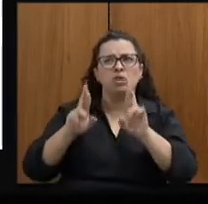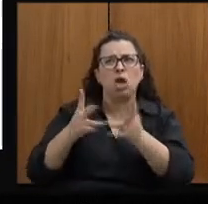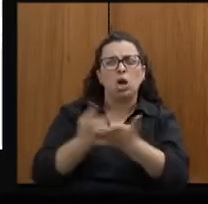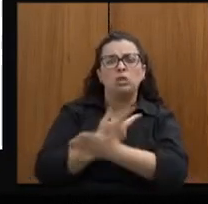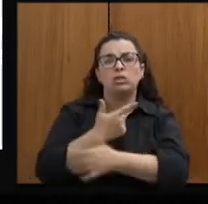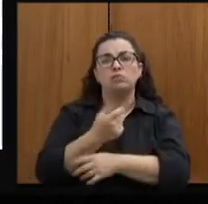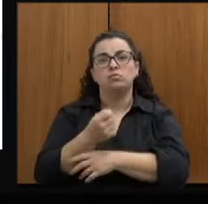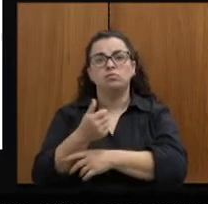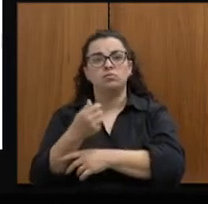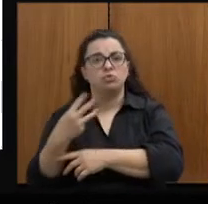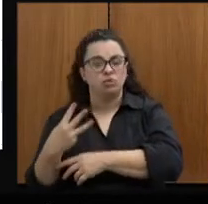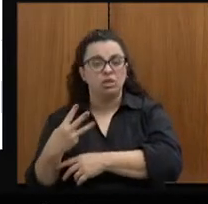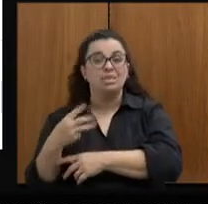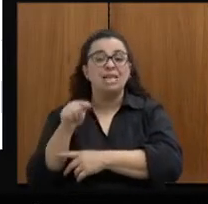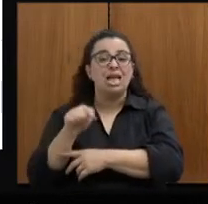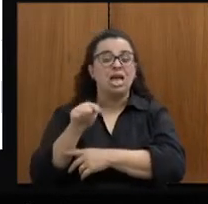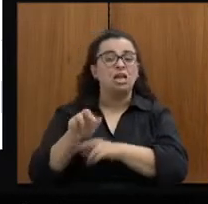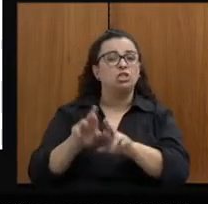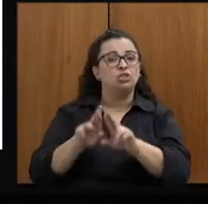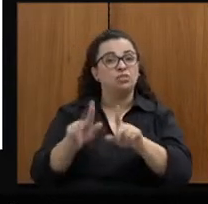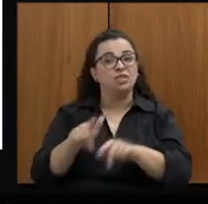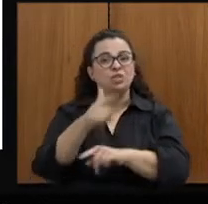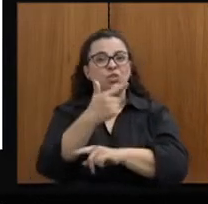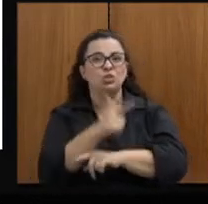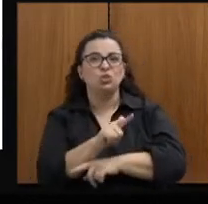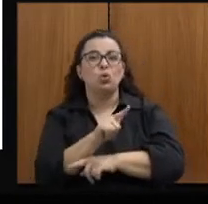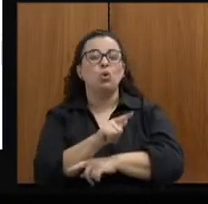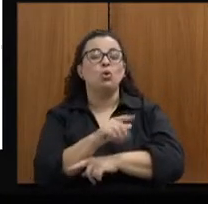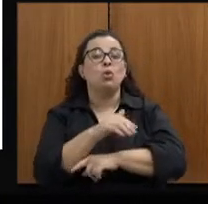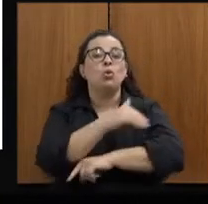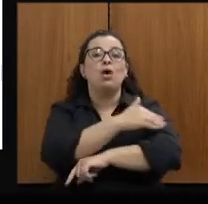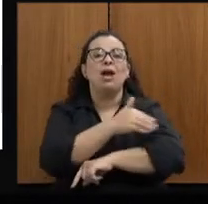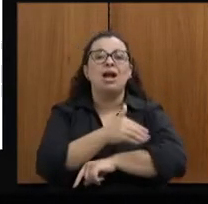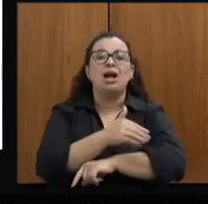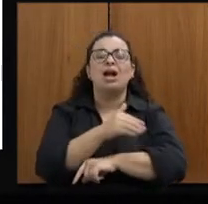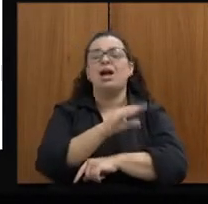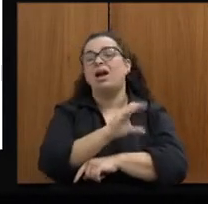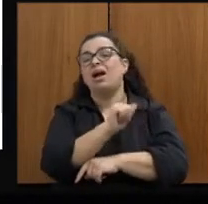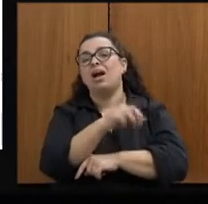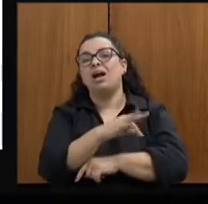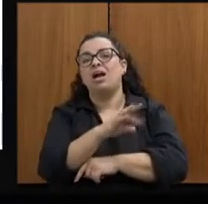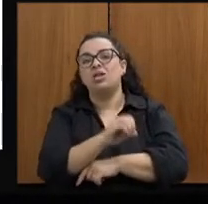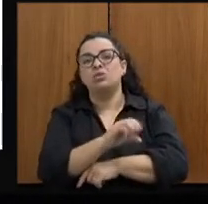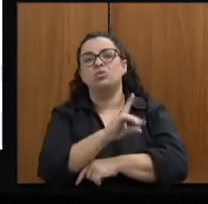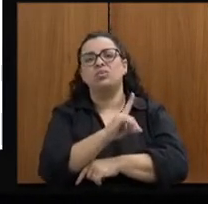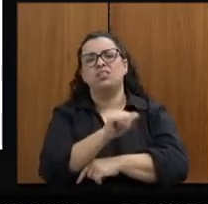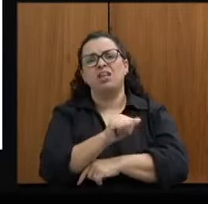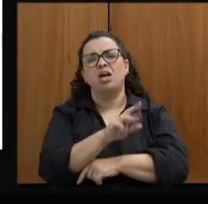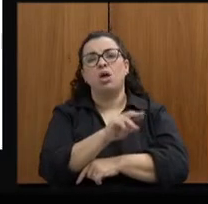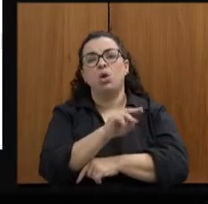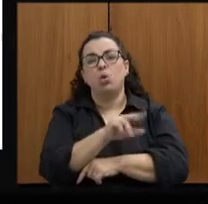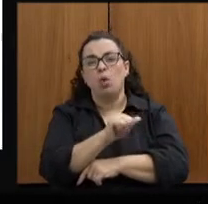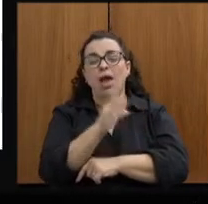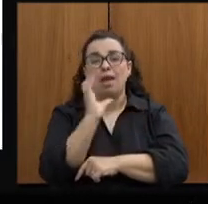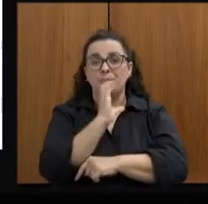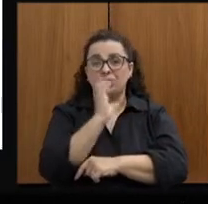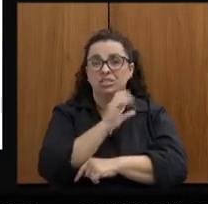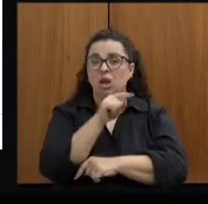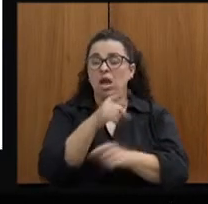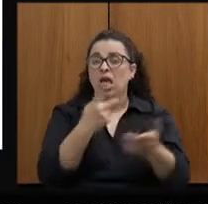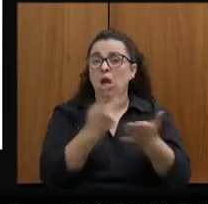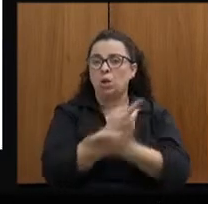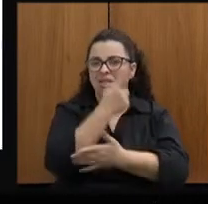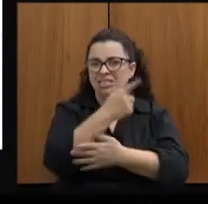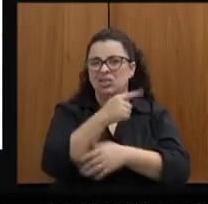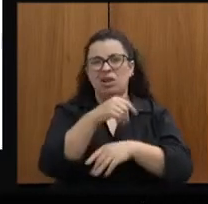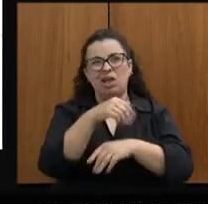um pouco diferente do Canto da Rua Emergencial, que aconteceu na Serraria Souza Pinto. Ele vai ser